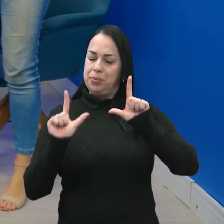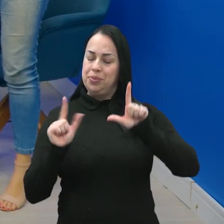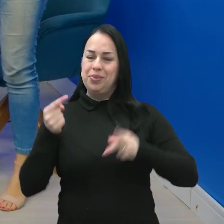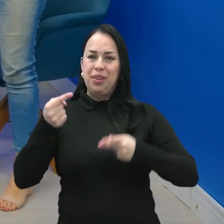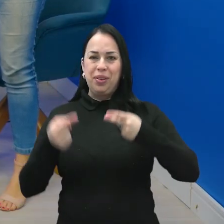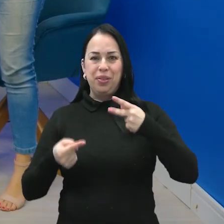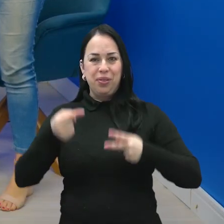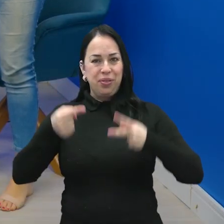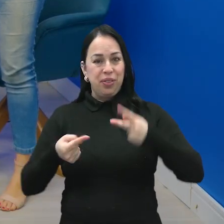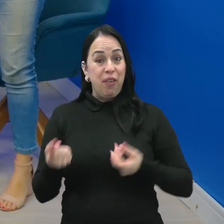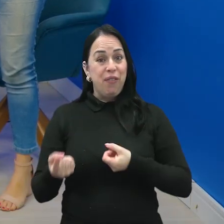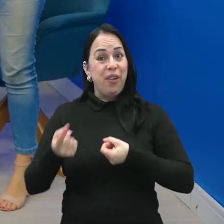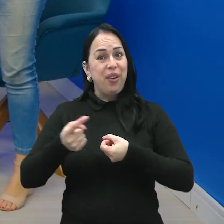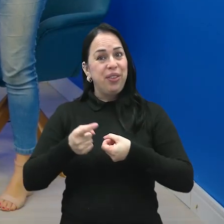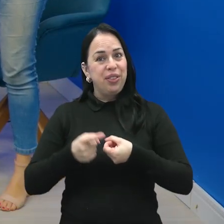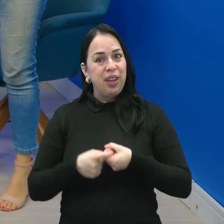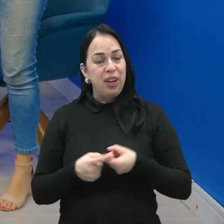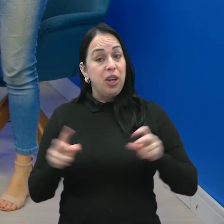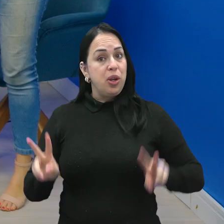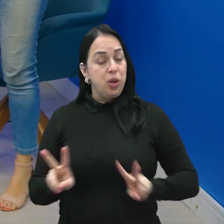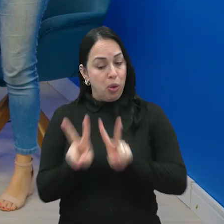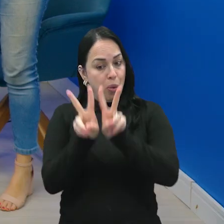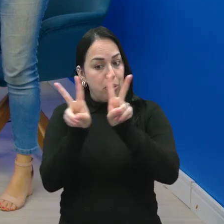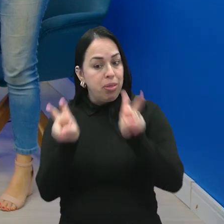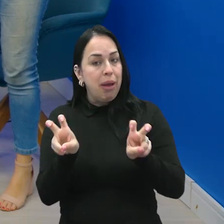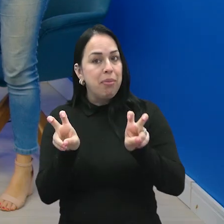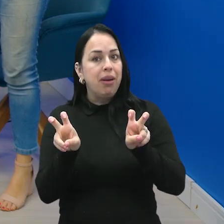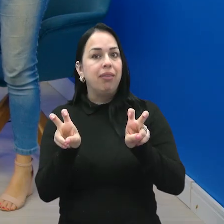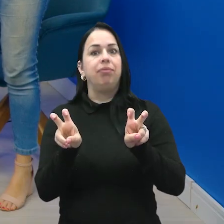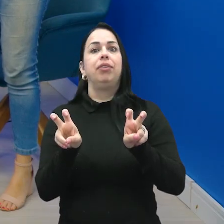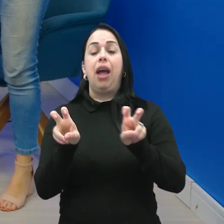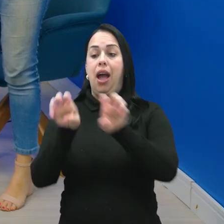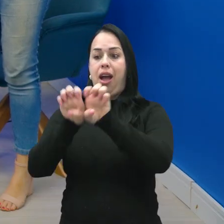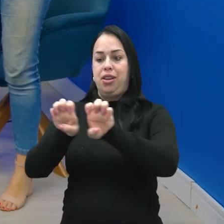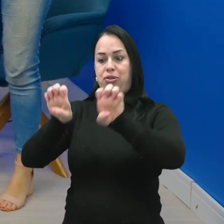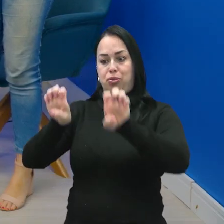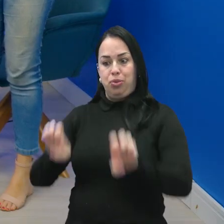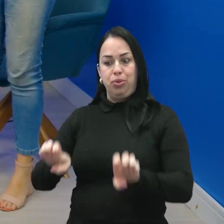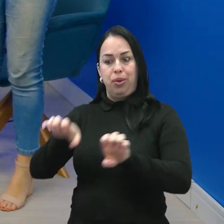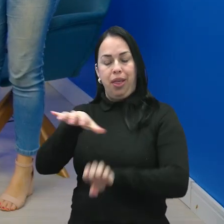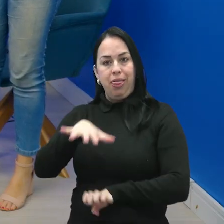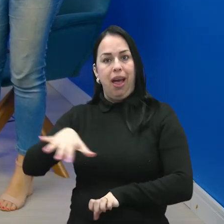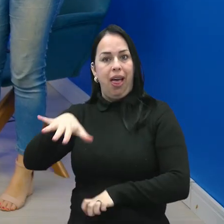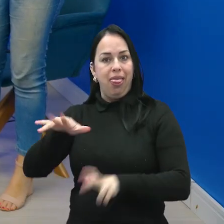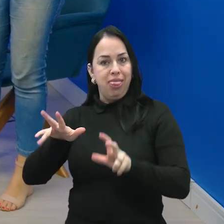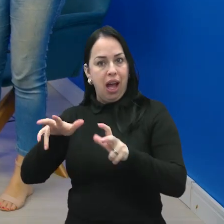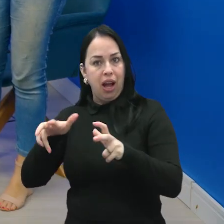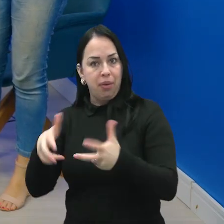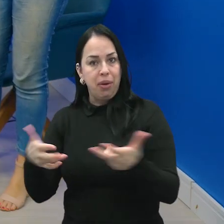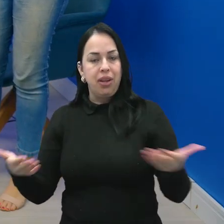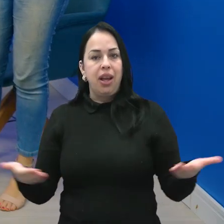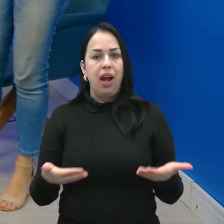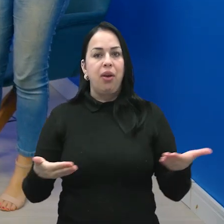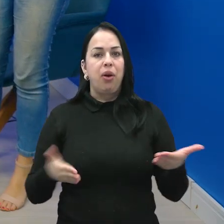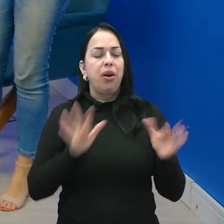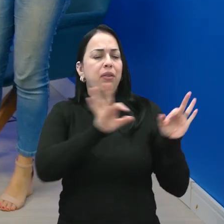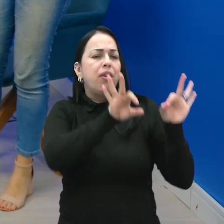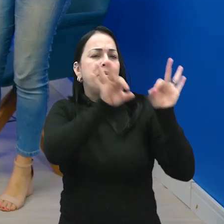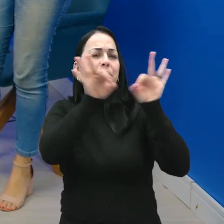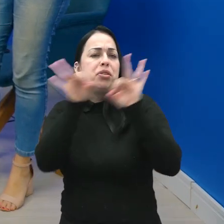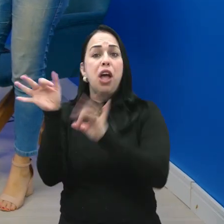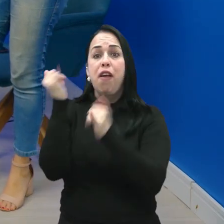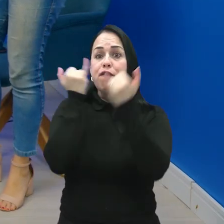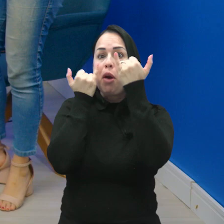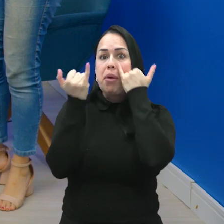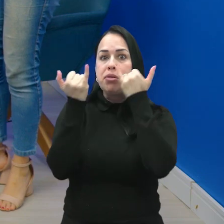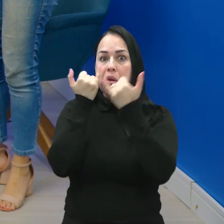Estamos de volta com Sobre Política e o tema da vez é a estrutura legislativa. E agora a gente vai conferir